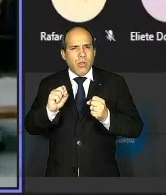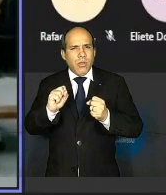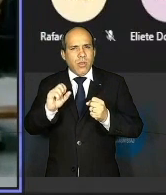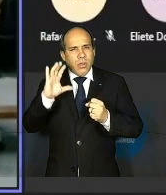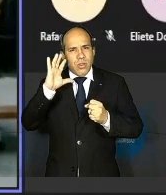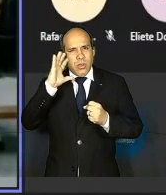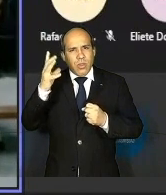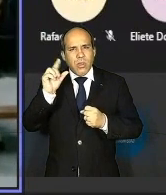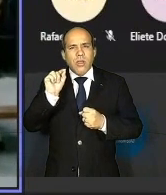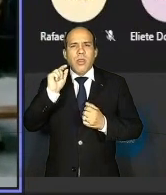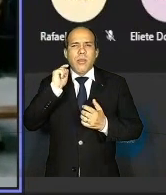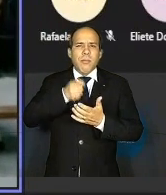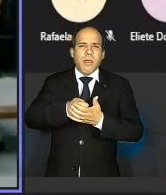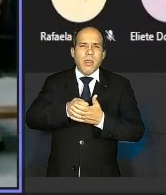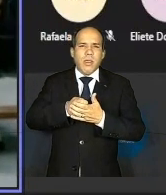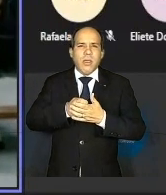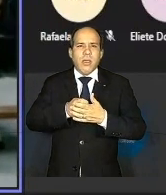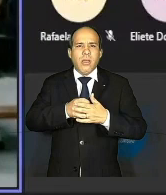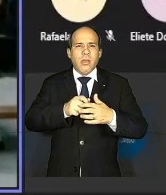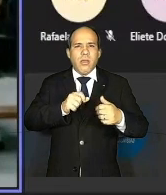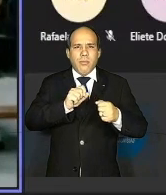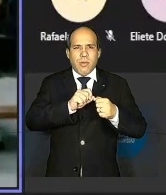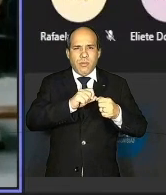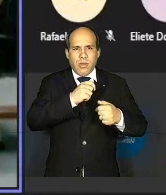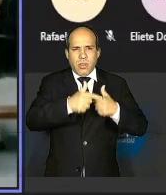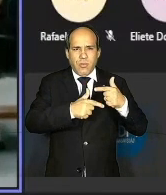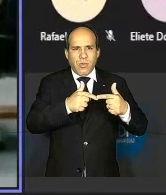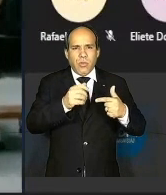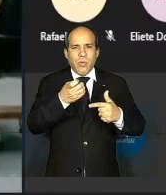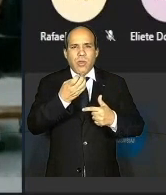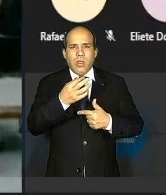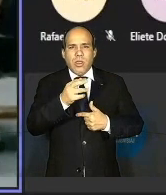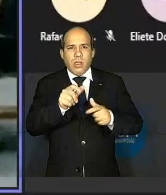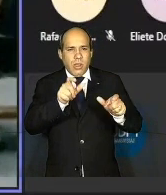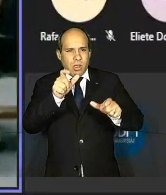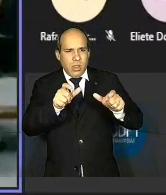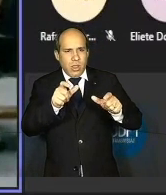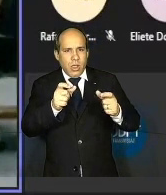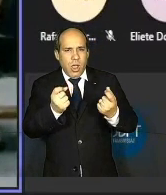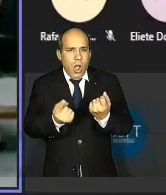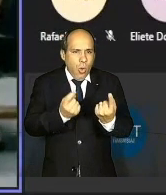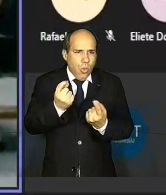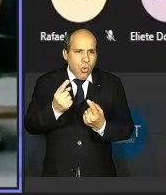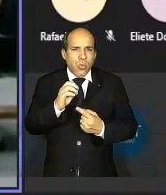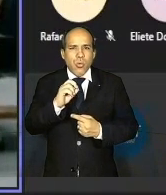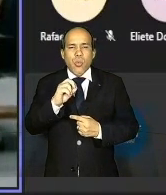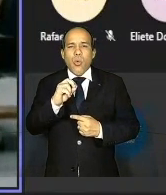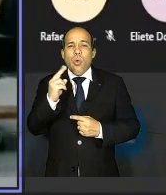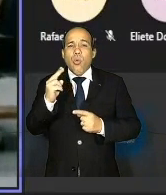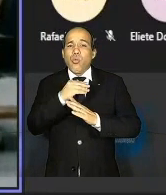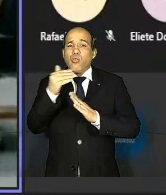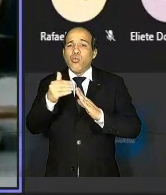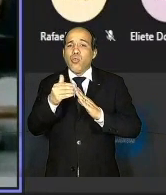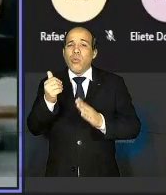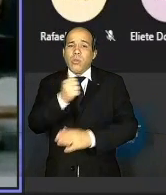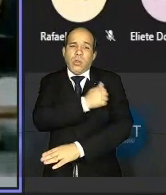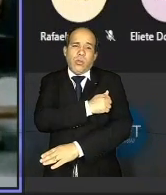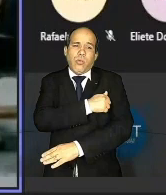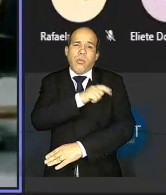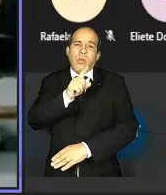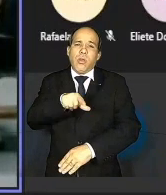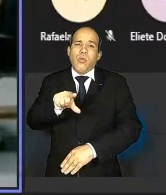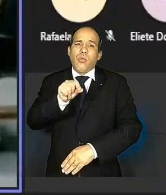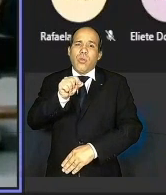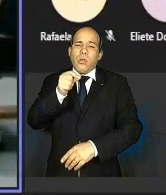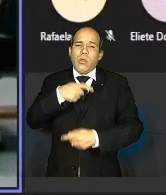universidades é que podem definir quem pagará pelos serviços extraordinários, os usuários desses serviços ou todos os alunos. É